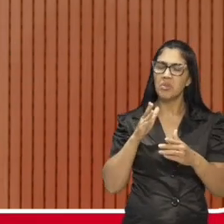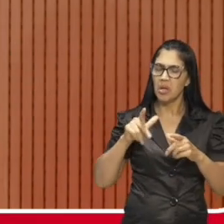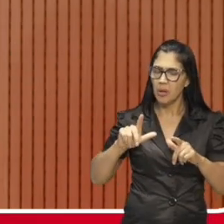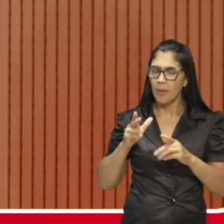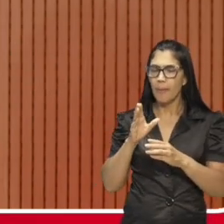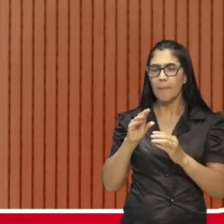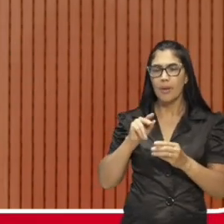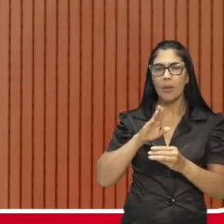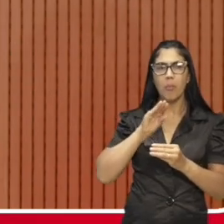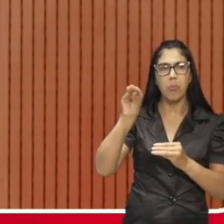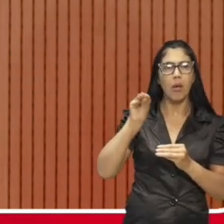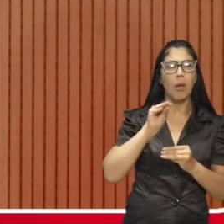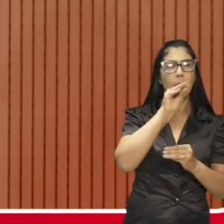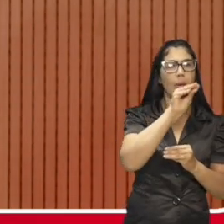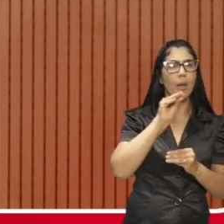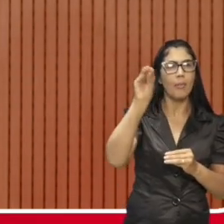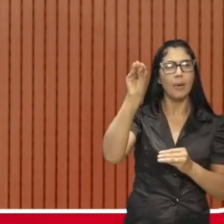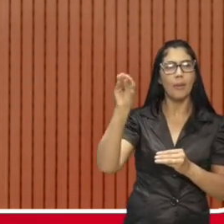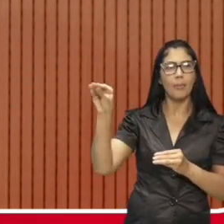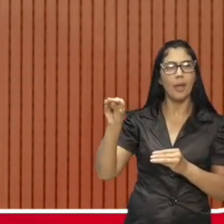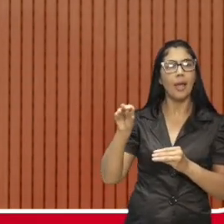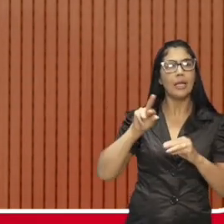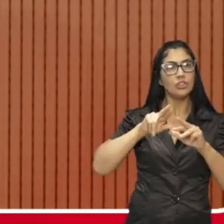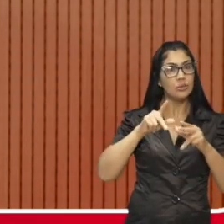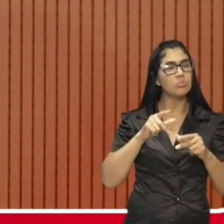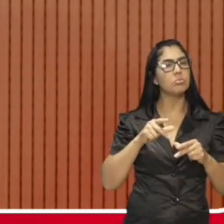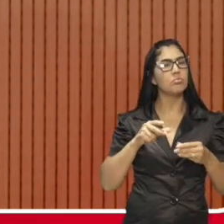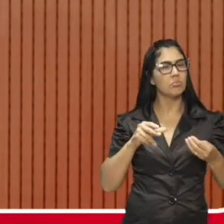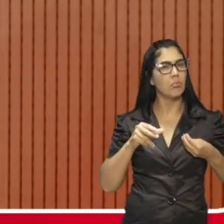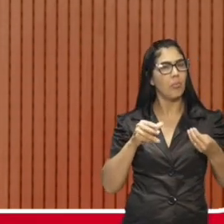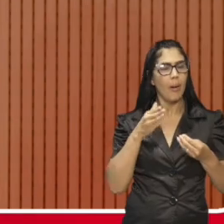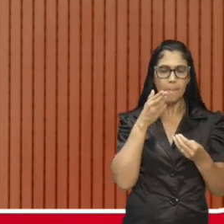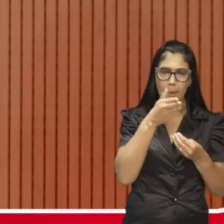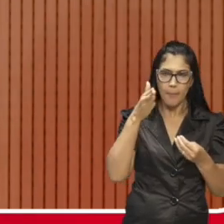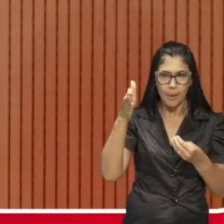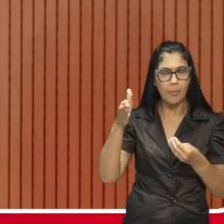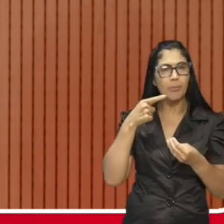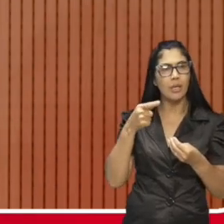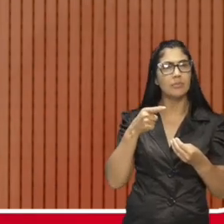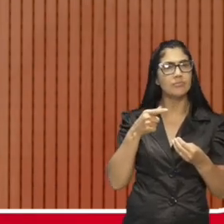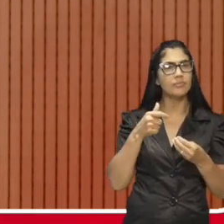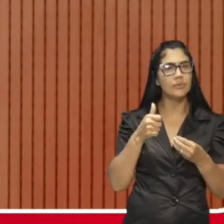temos estado corpo a corpo com esses corretores lá na linha de frente.